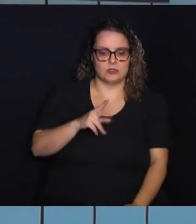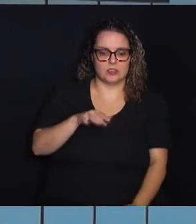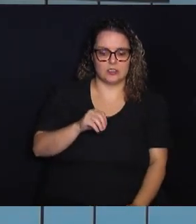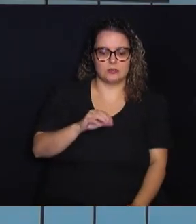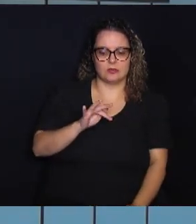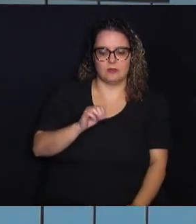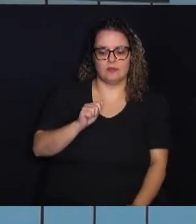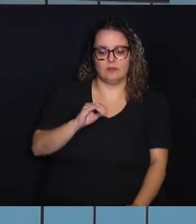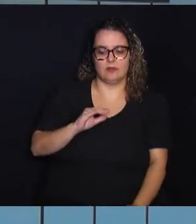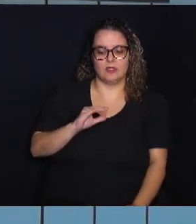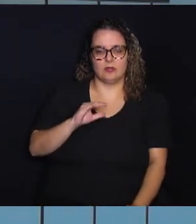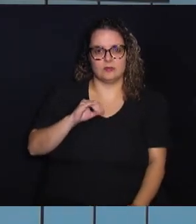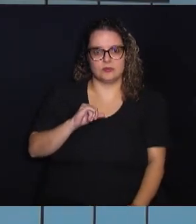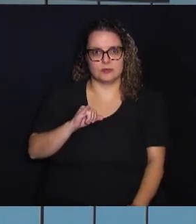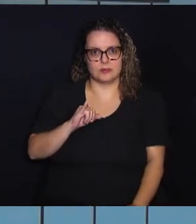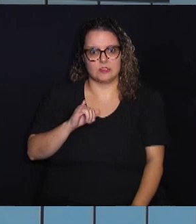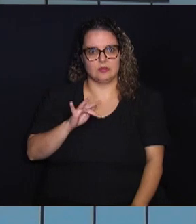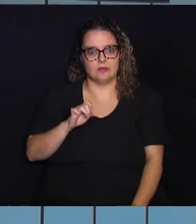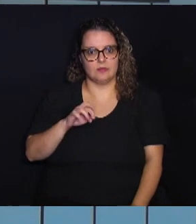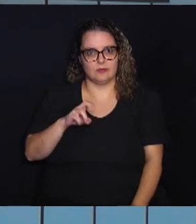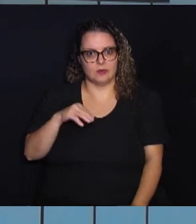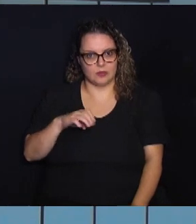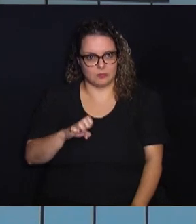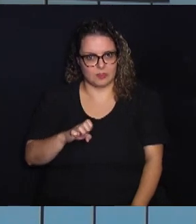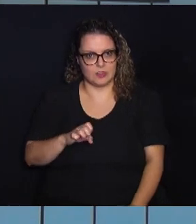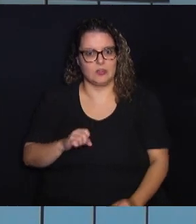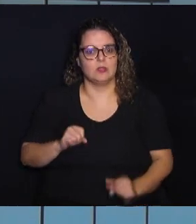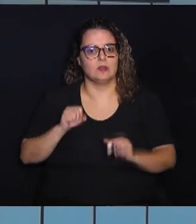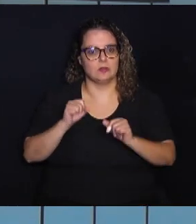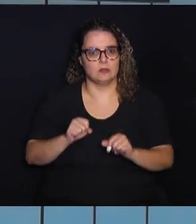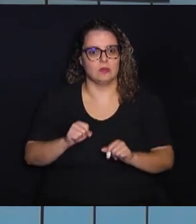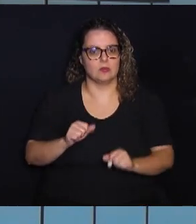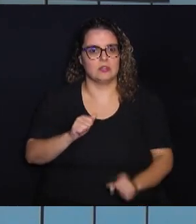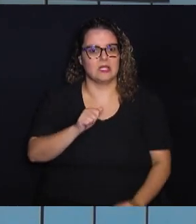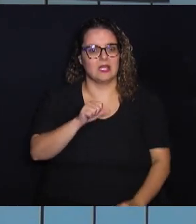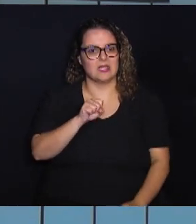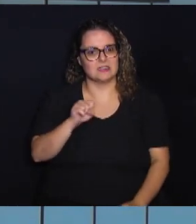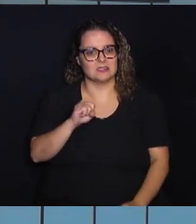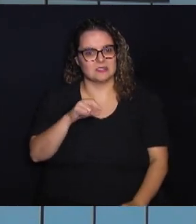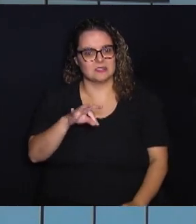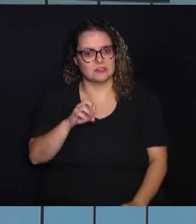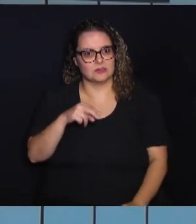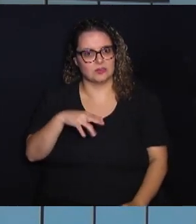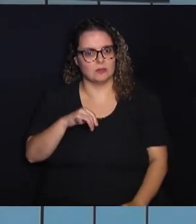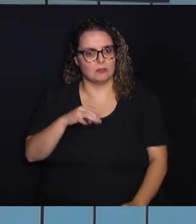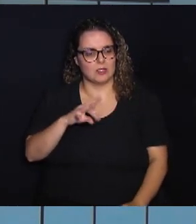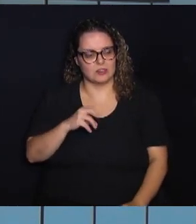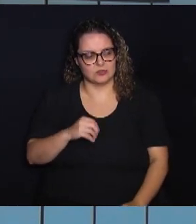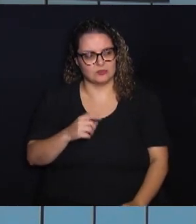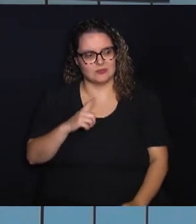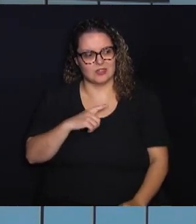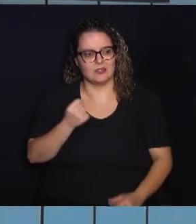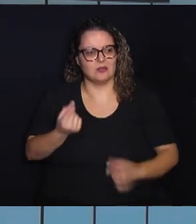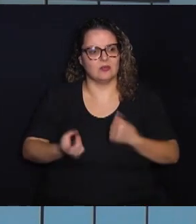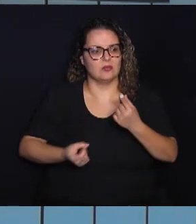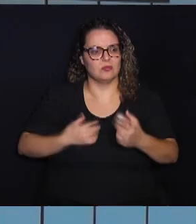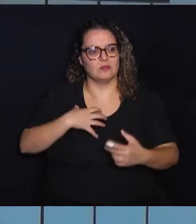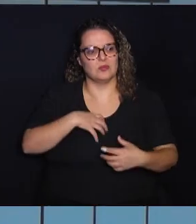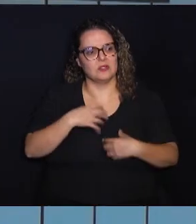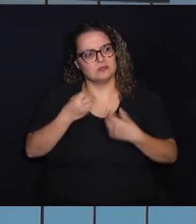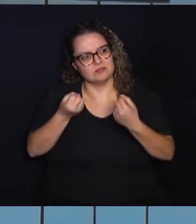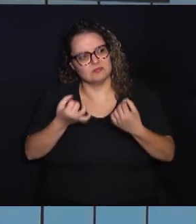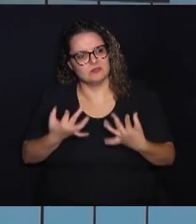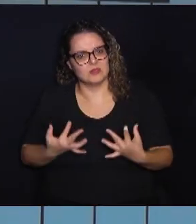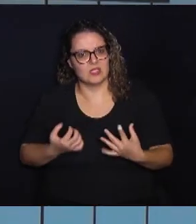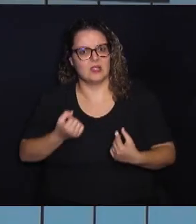como a gente está comentando aqui ao longo do quadro, eles podem ser assintomáticos. Tem alguma explicação para que isso aconteça?